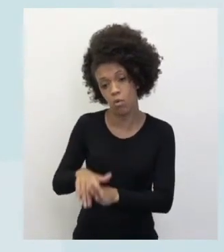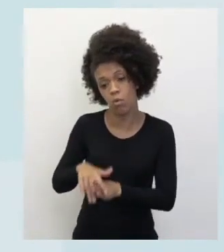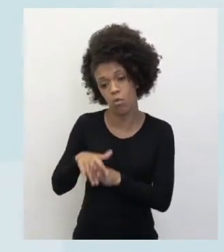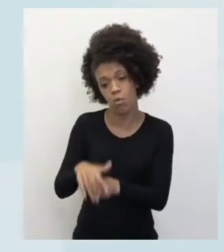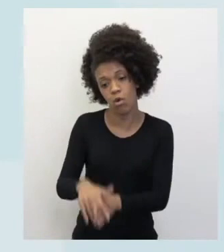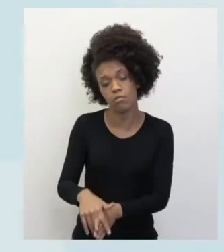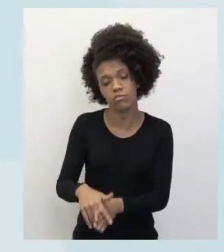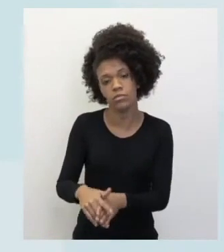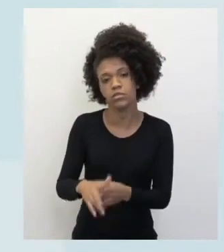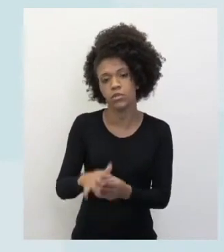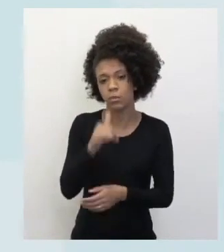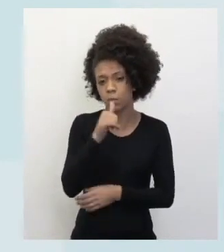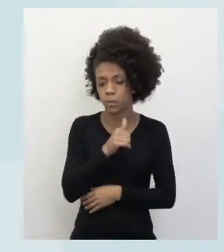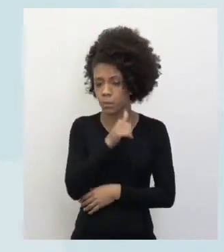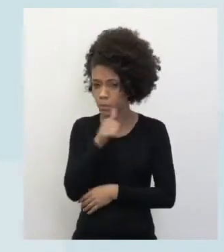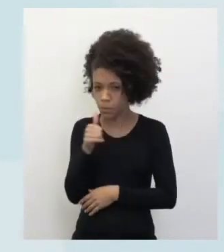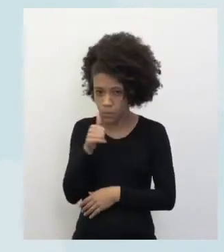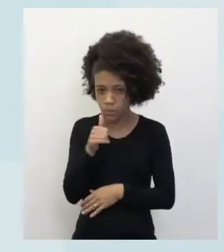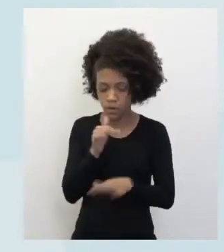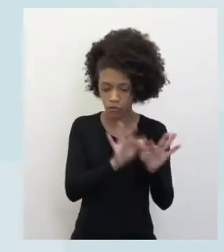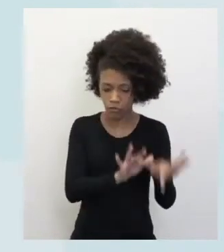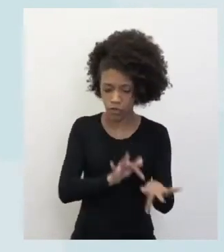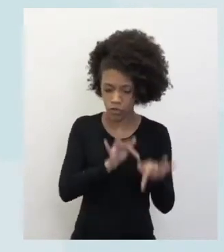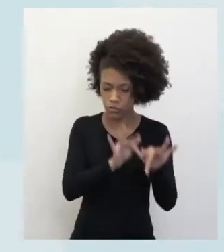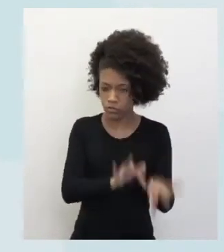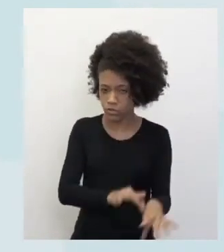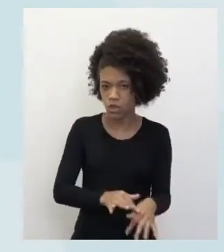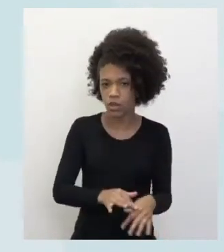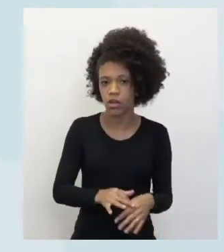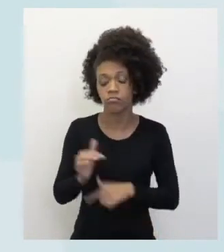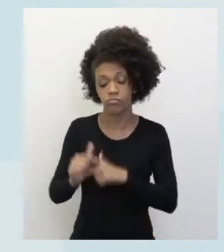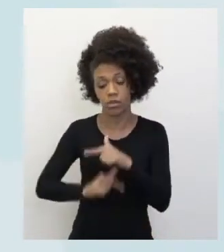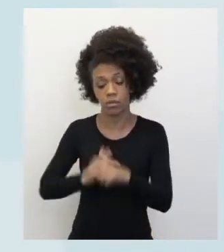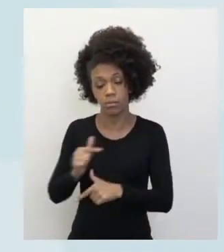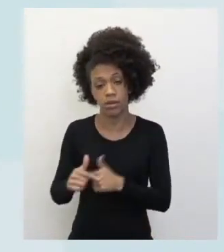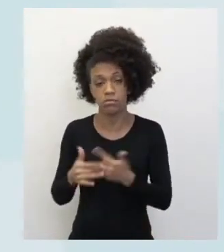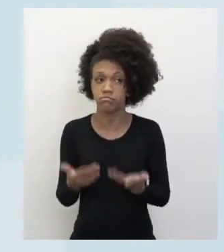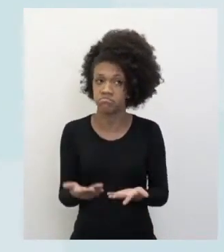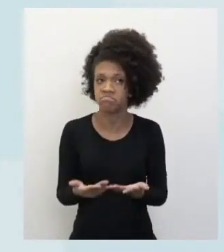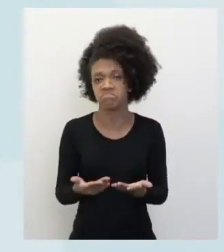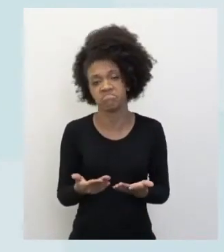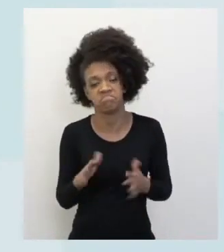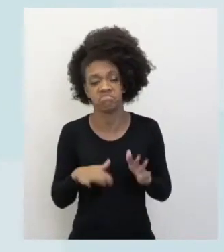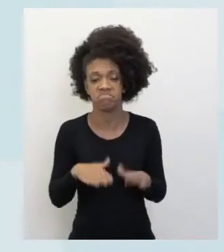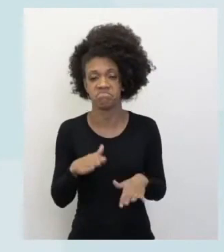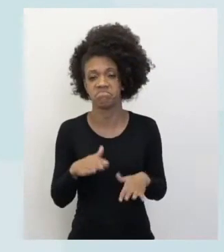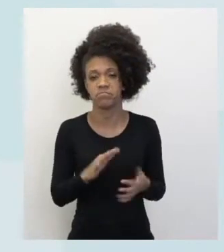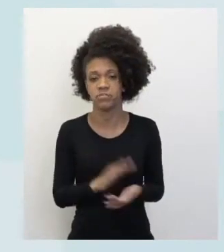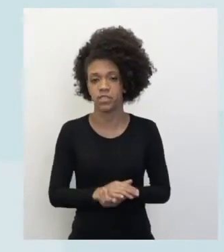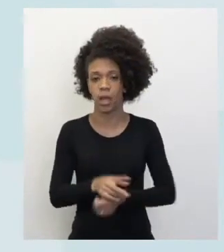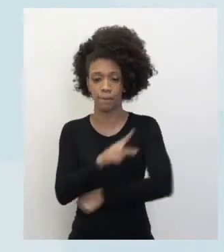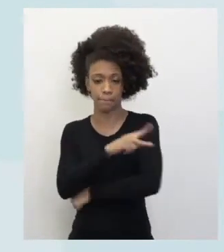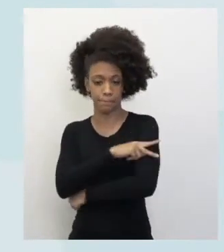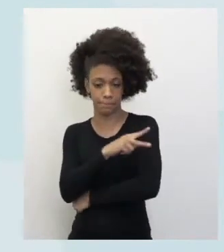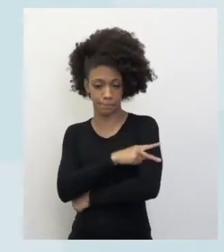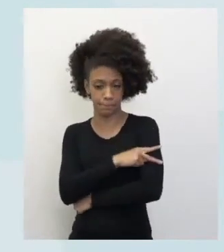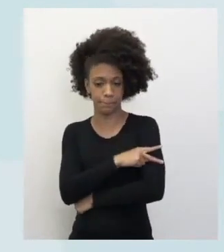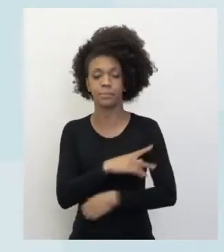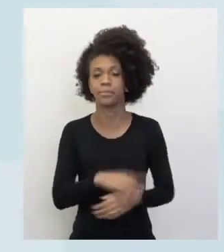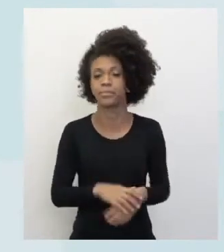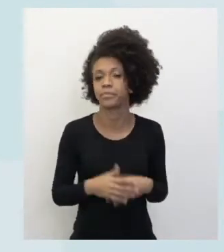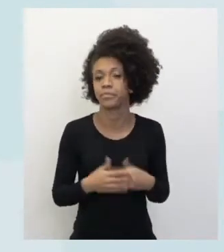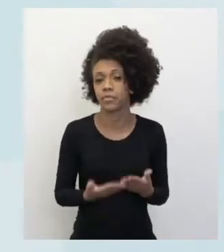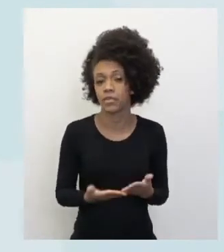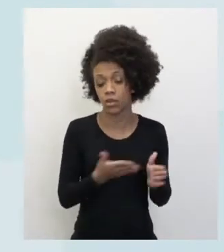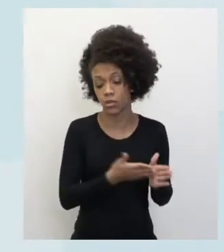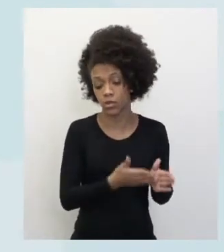jurando fidelidade a este senhor feudal, prestando serviços, que geralmente eram serviços aí militares, né? Durante o